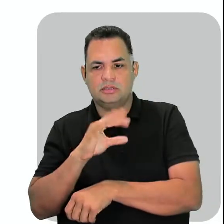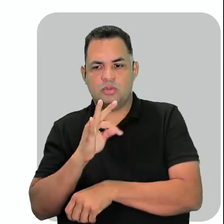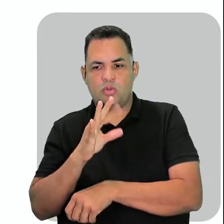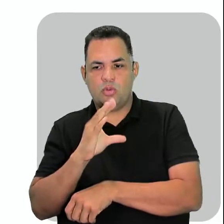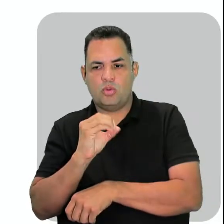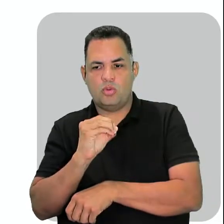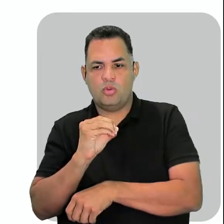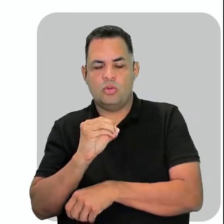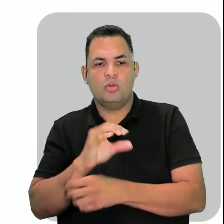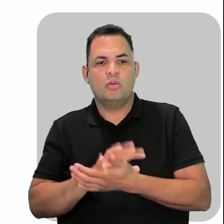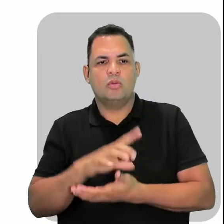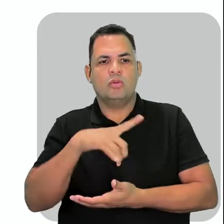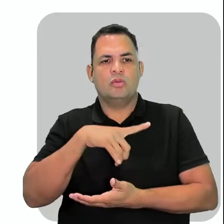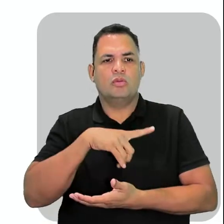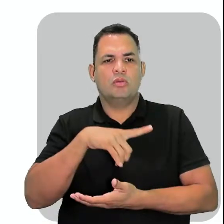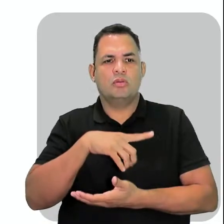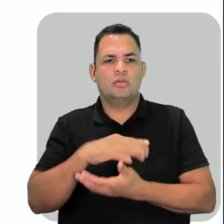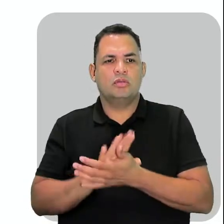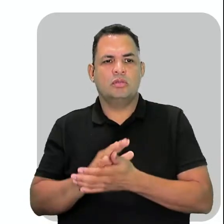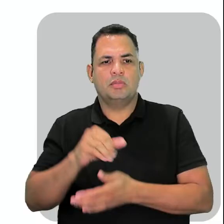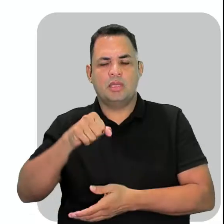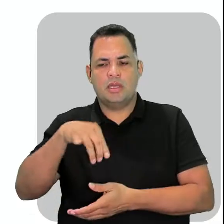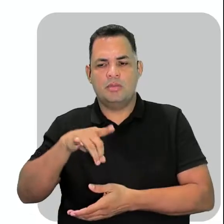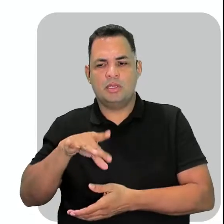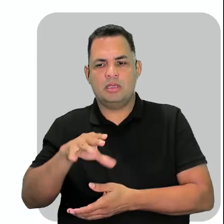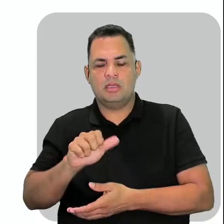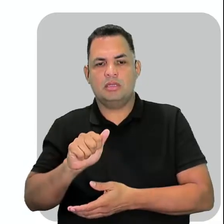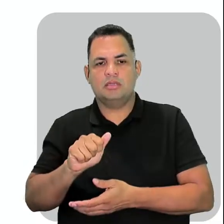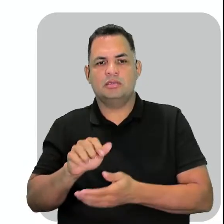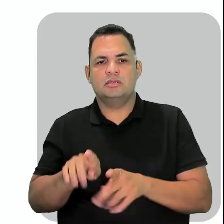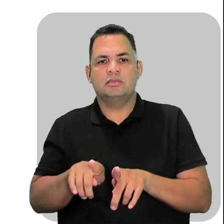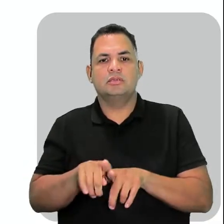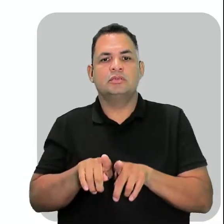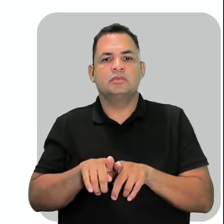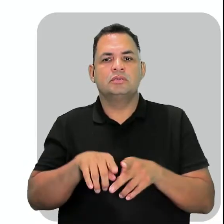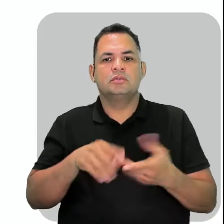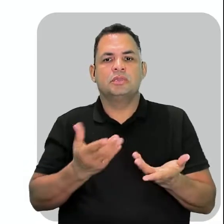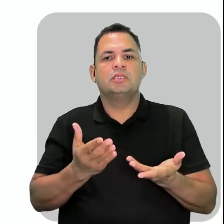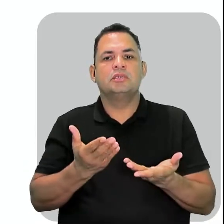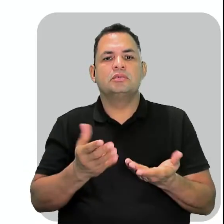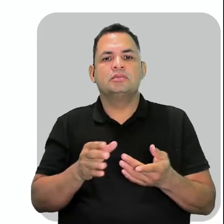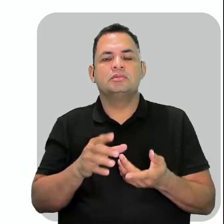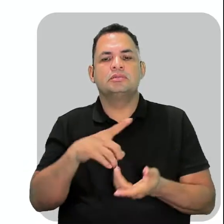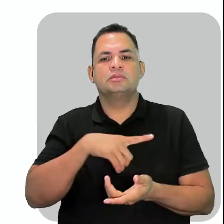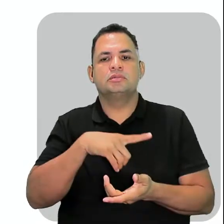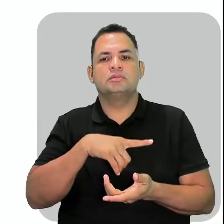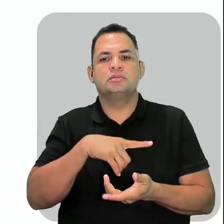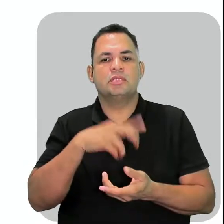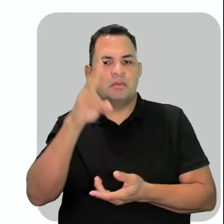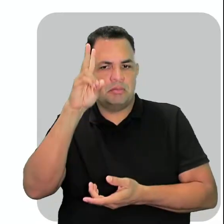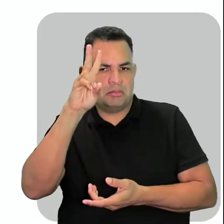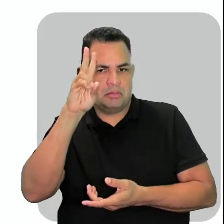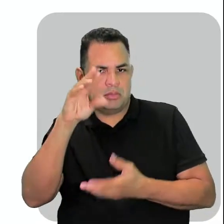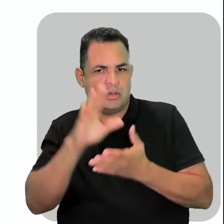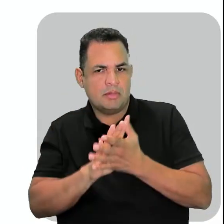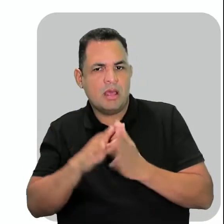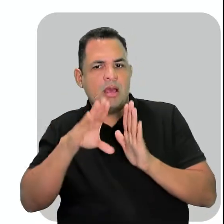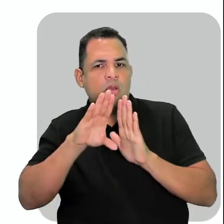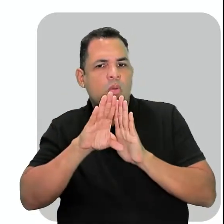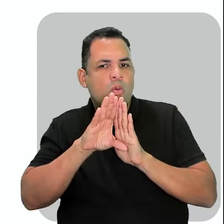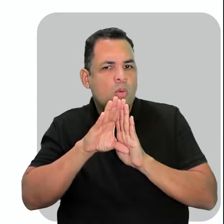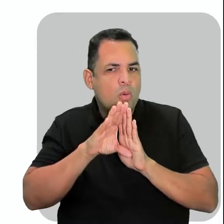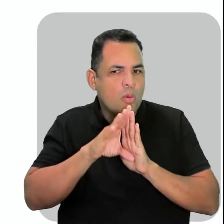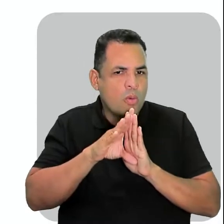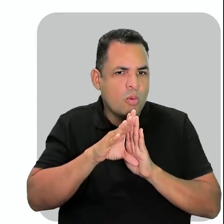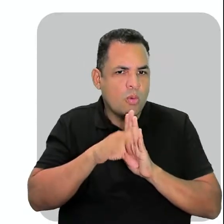no aminoácido, nós também temos as aminas, né? O grupo amino está presente. E aí a gente tem que lembrar o conceito,